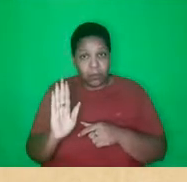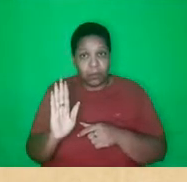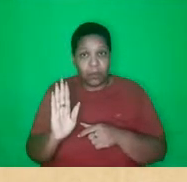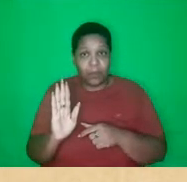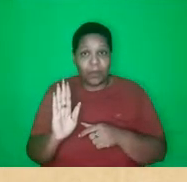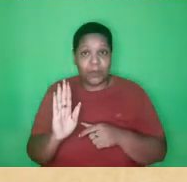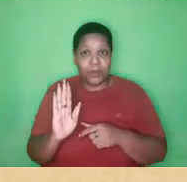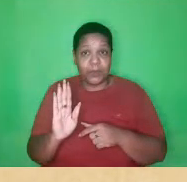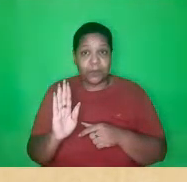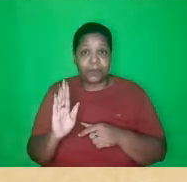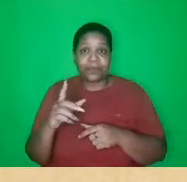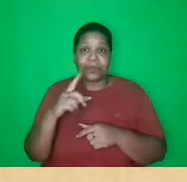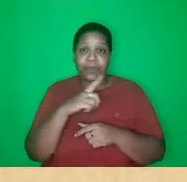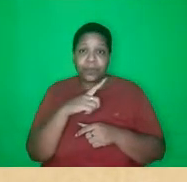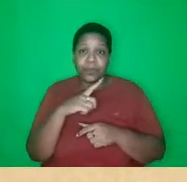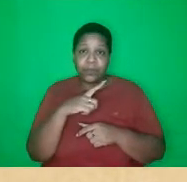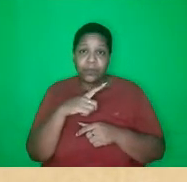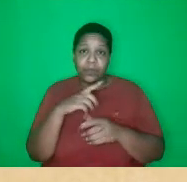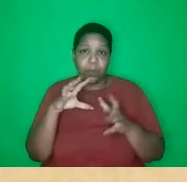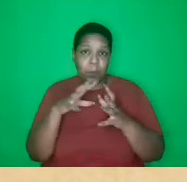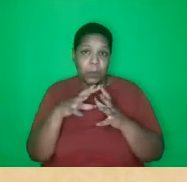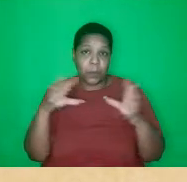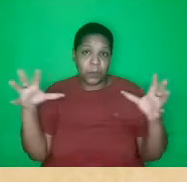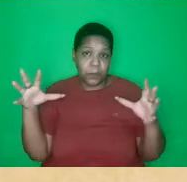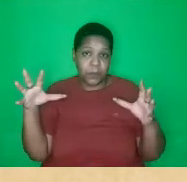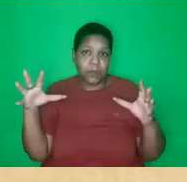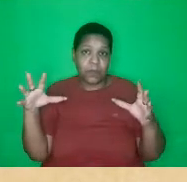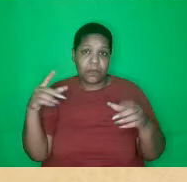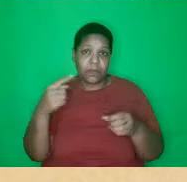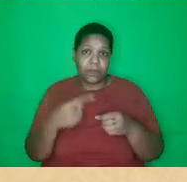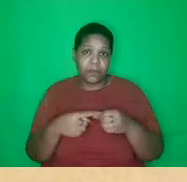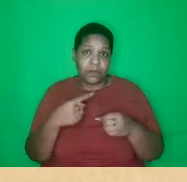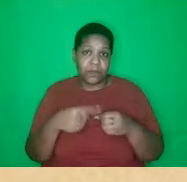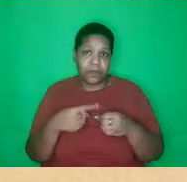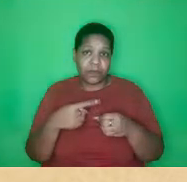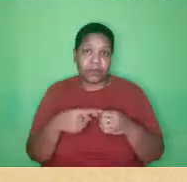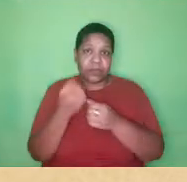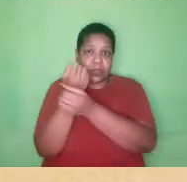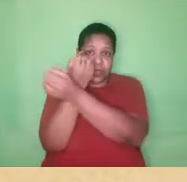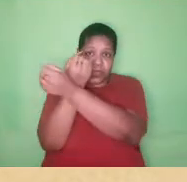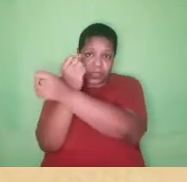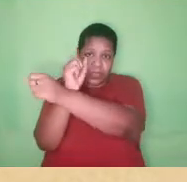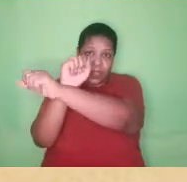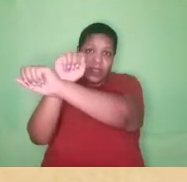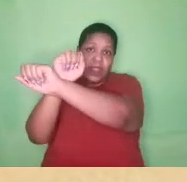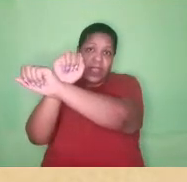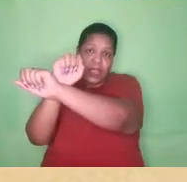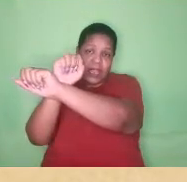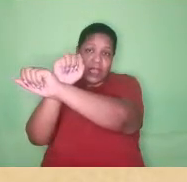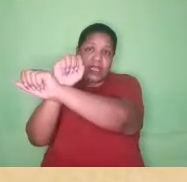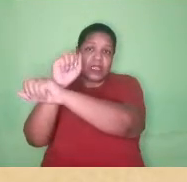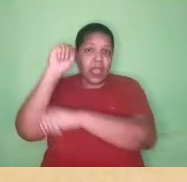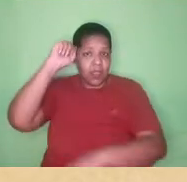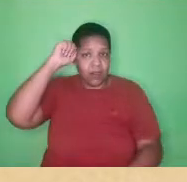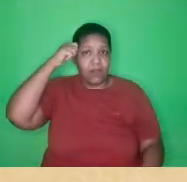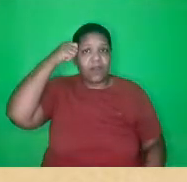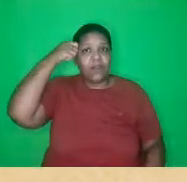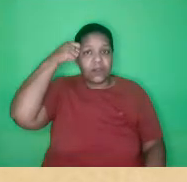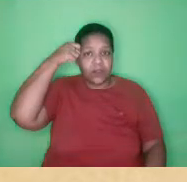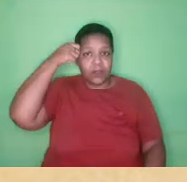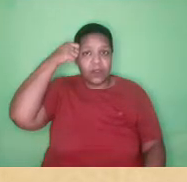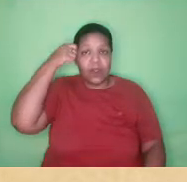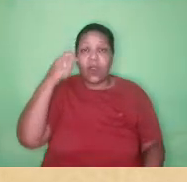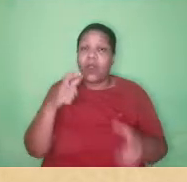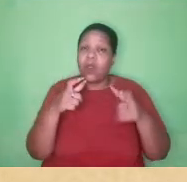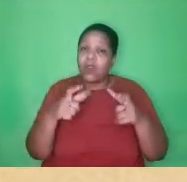constitui as maiores cidades escravistas africanas do Atlântico. Onde houve a escravidão